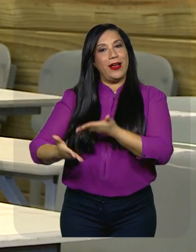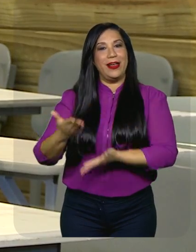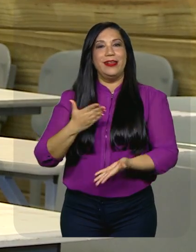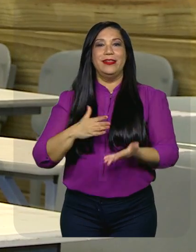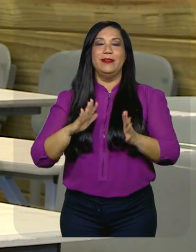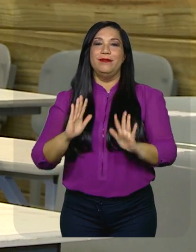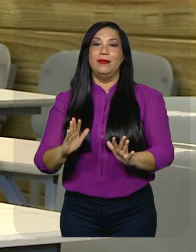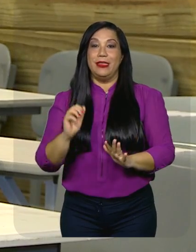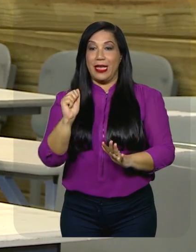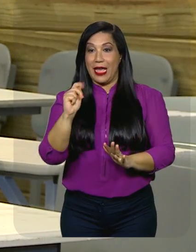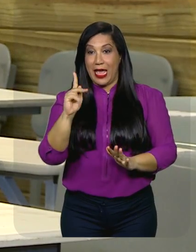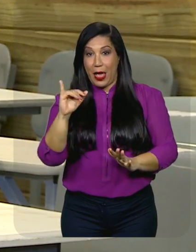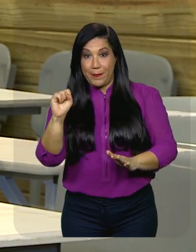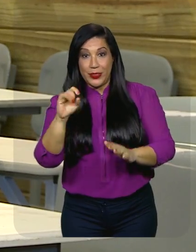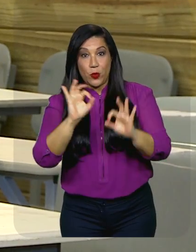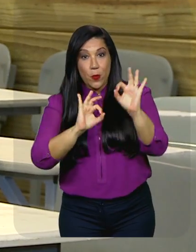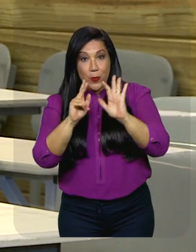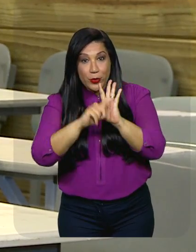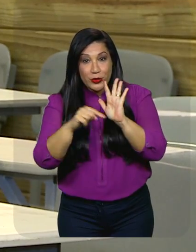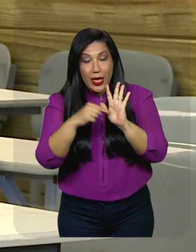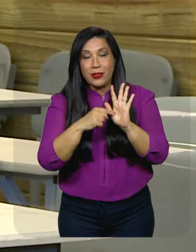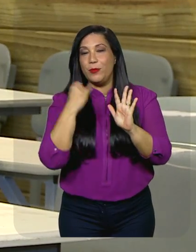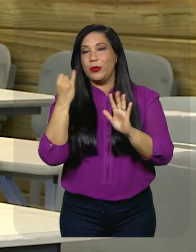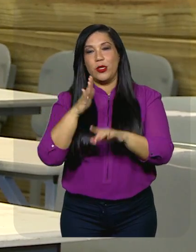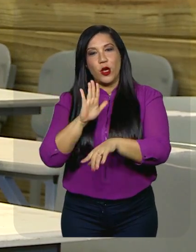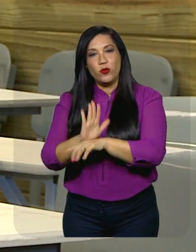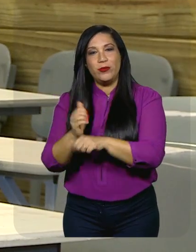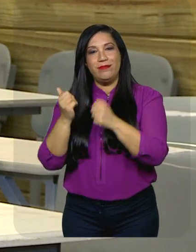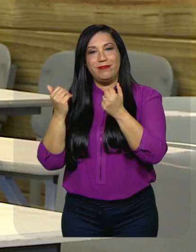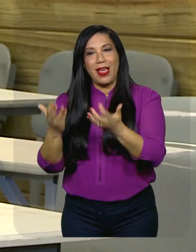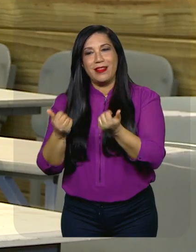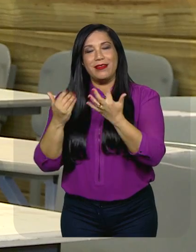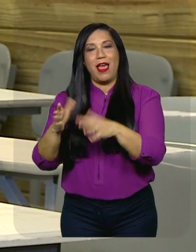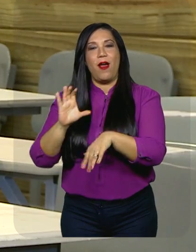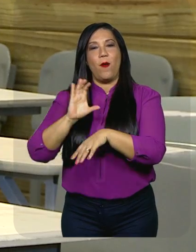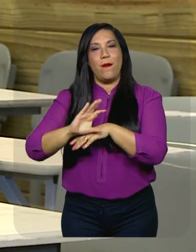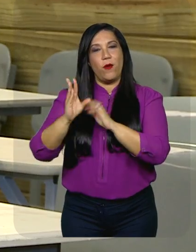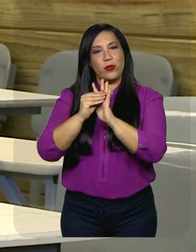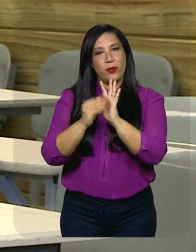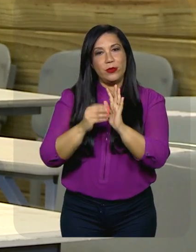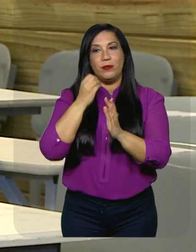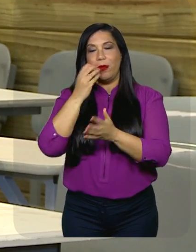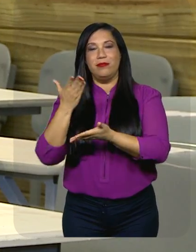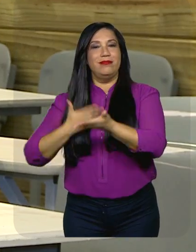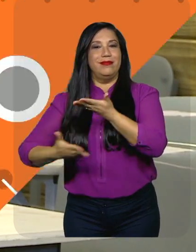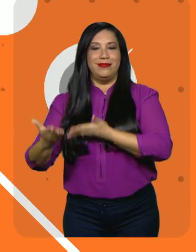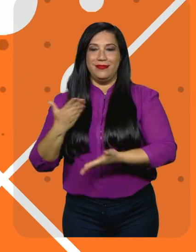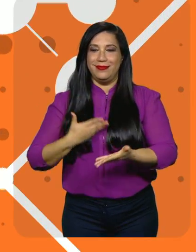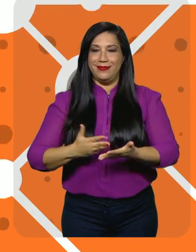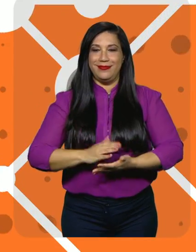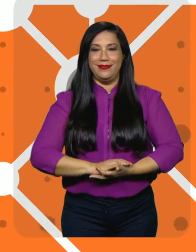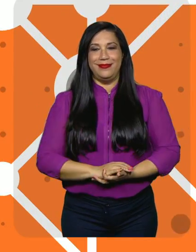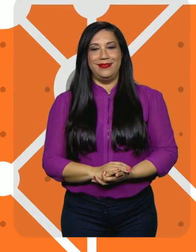E no APES a gente tem muito, então quanto mais eles recebem bem a gente, mais a gente consegue dar também.